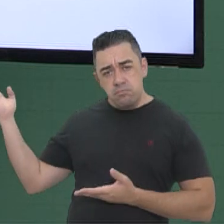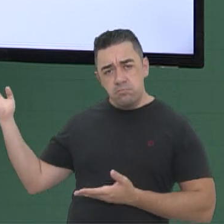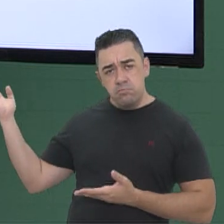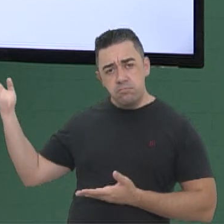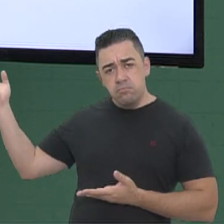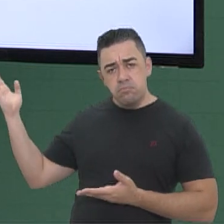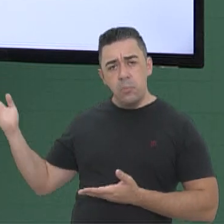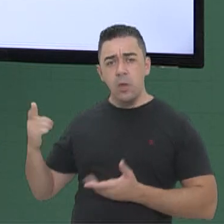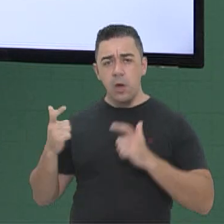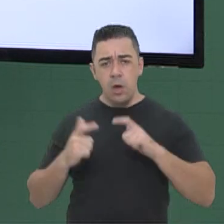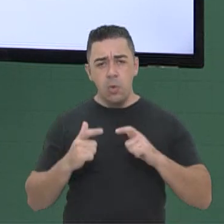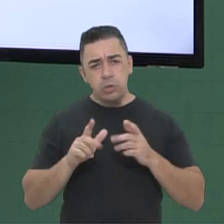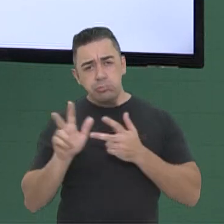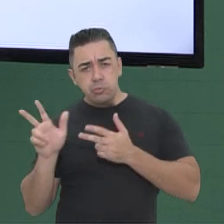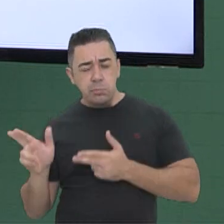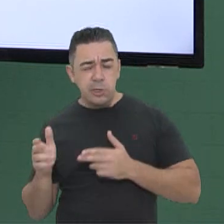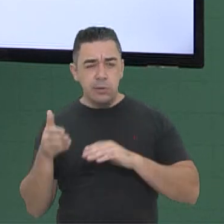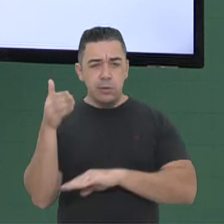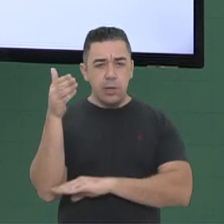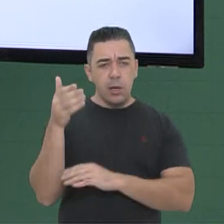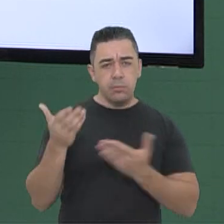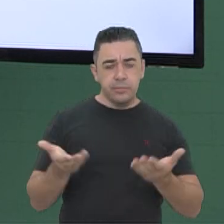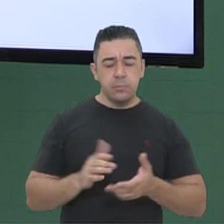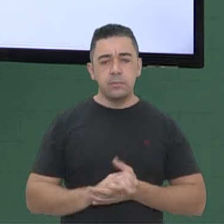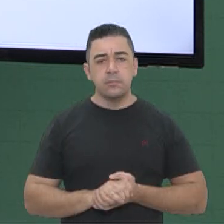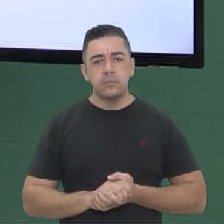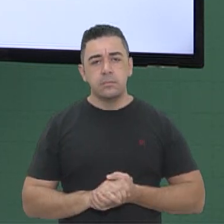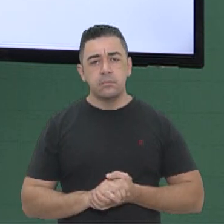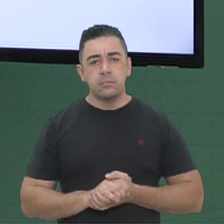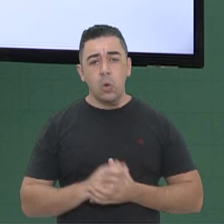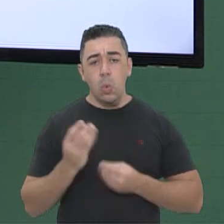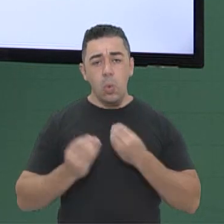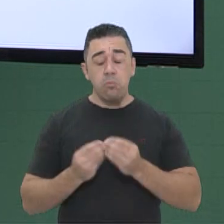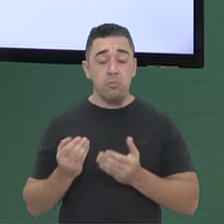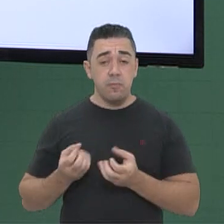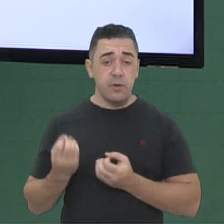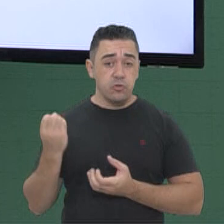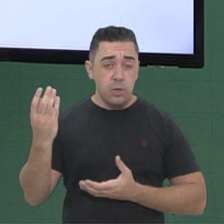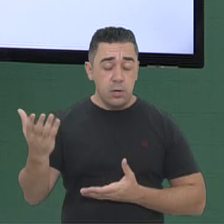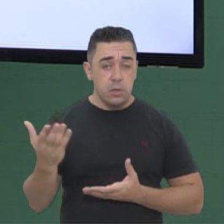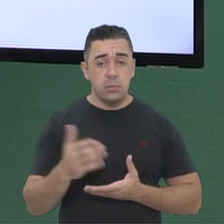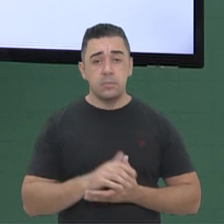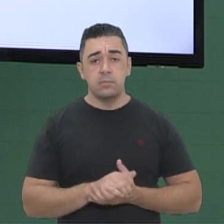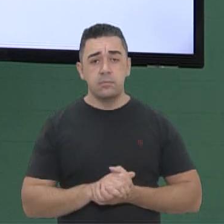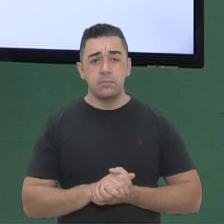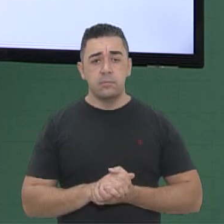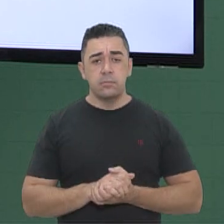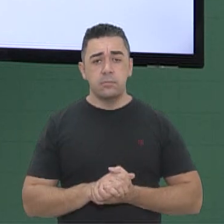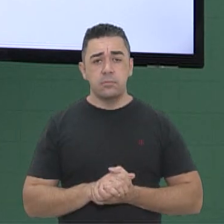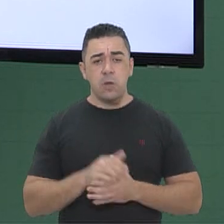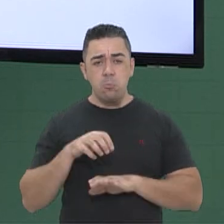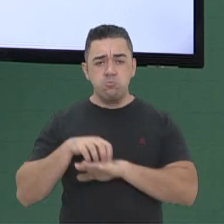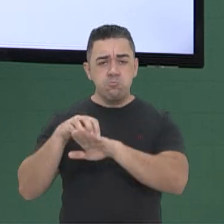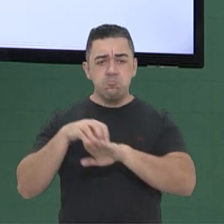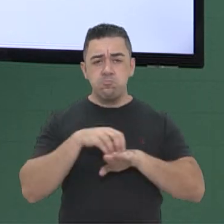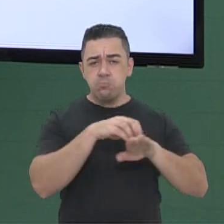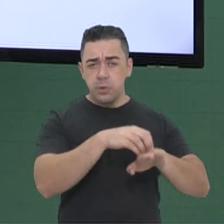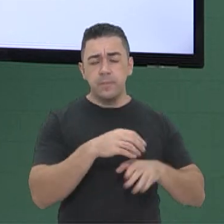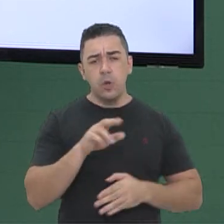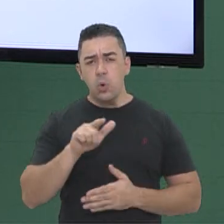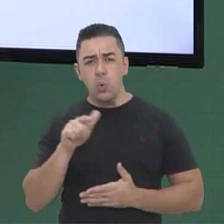se alojar, se hospedar, como transportar-se e entre outros dados